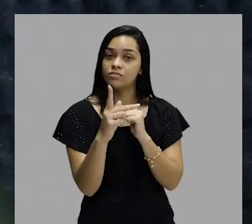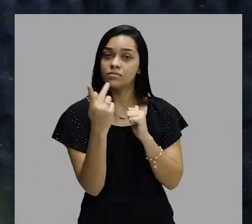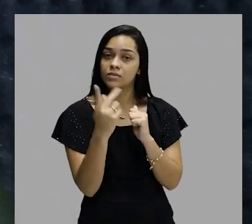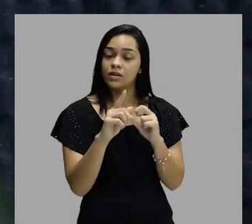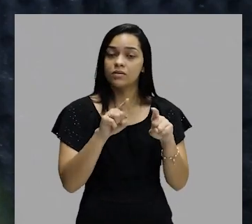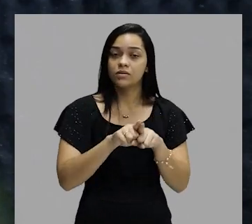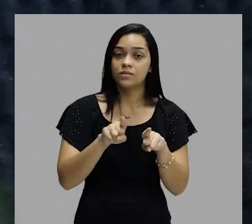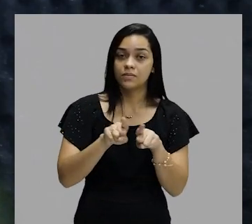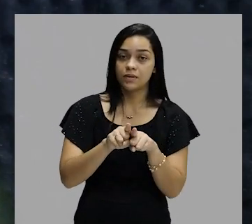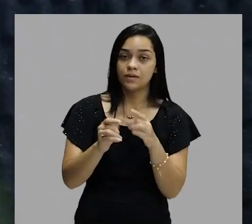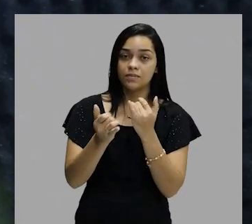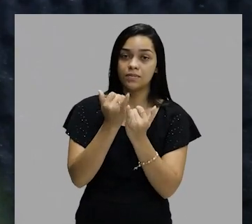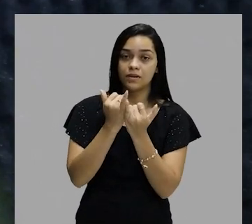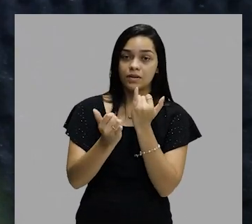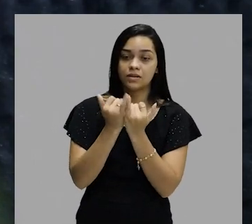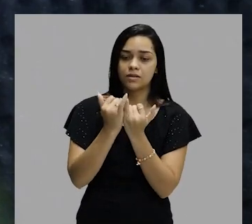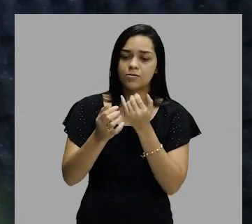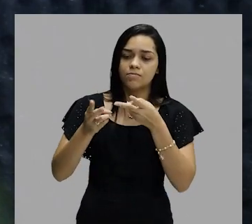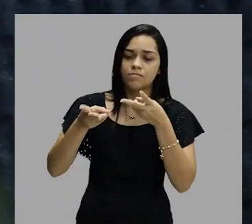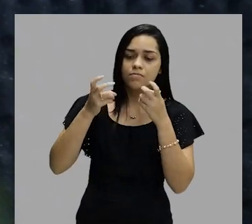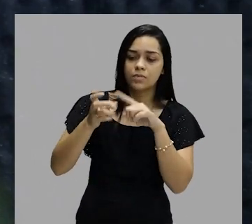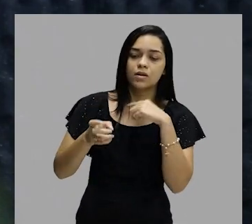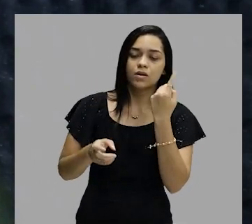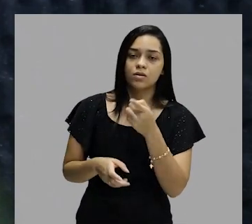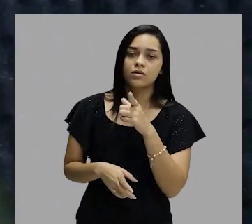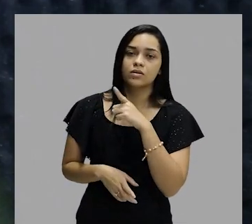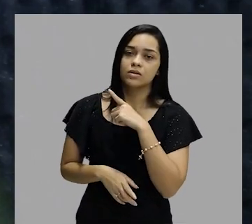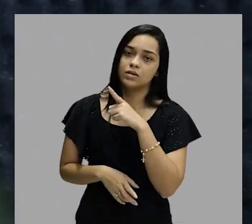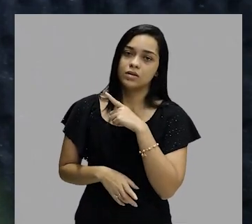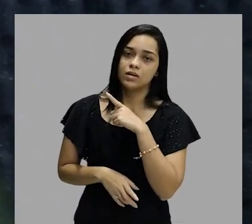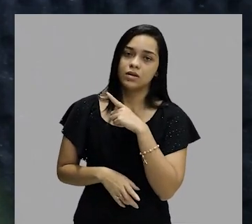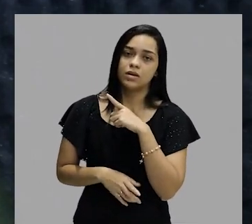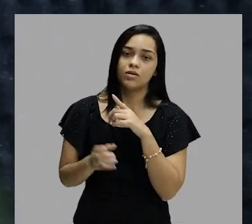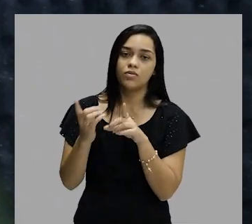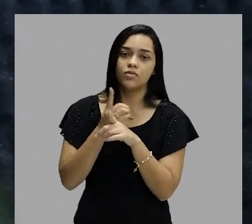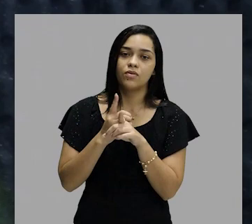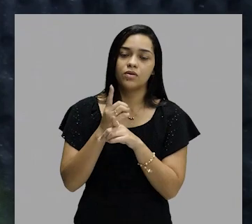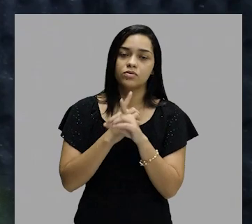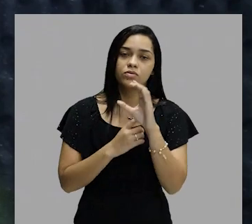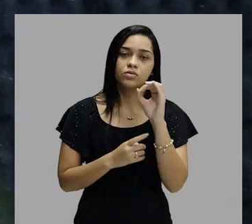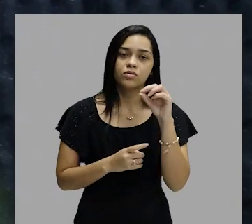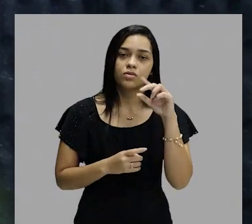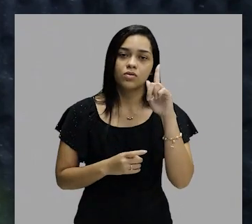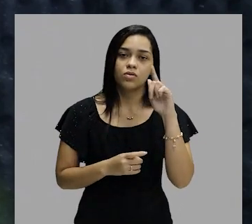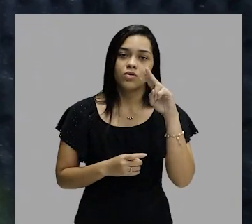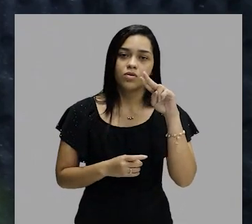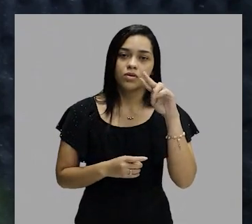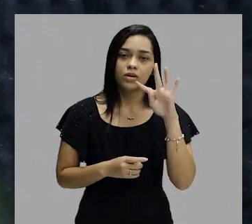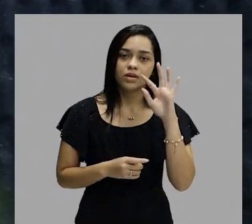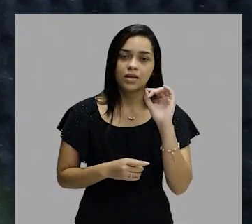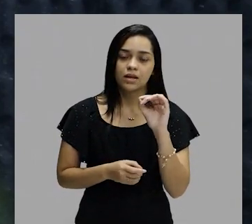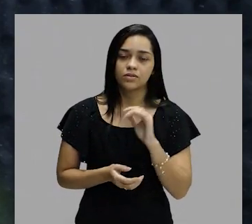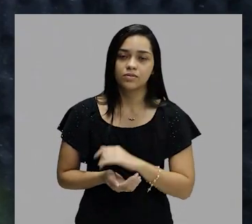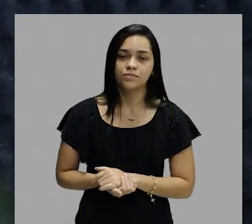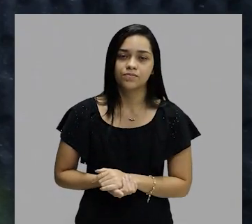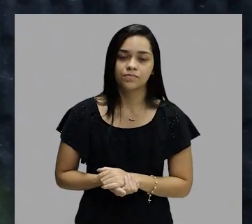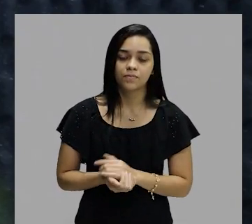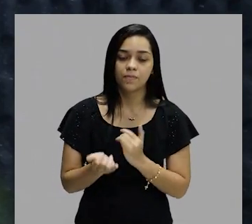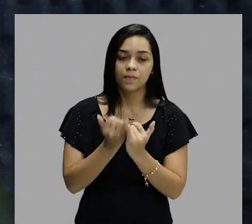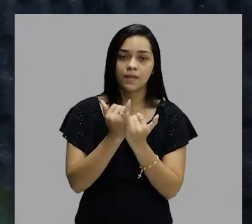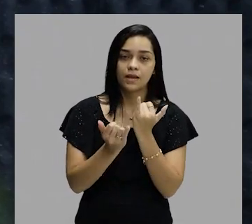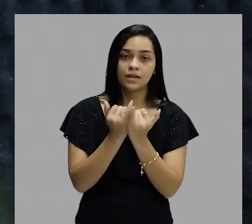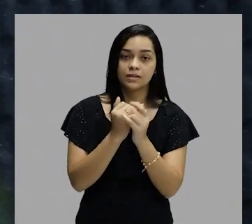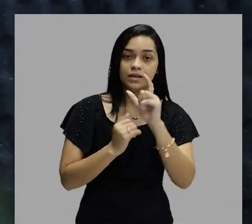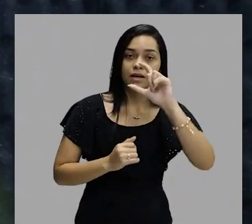E o parecer é a percepção que nós temos por ela ser um falso cognato. Carton parece com